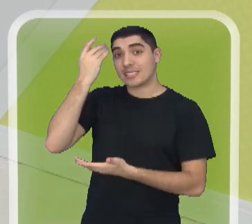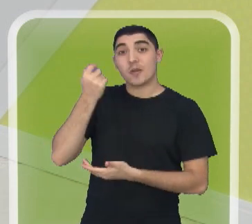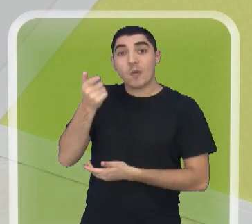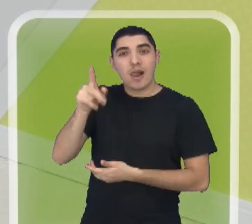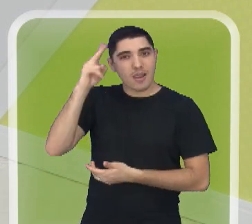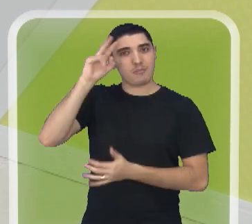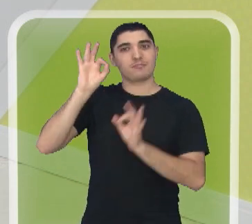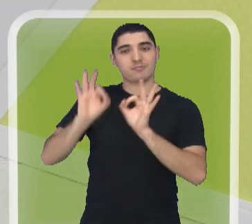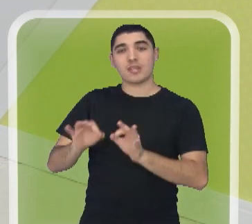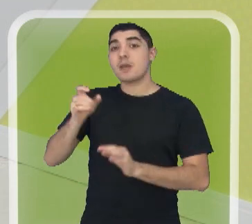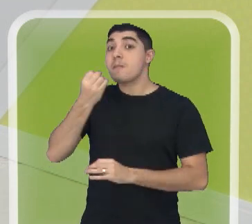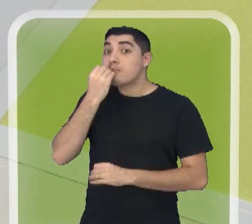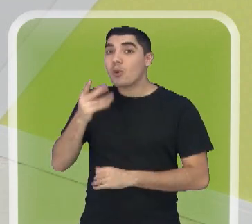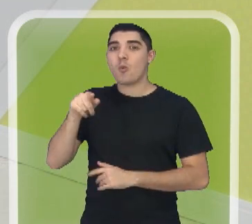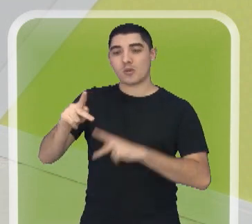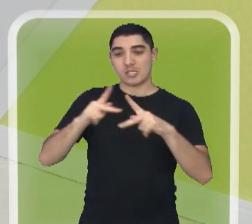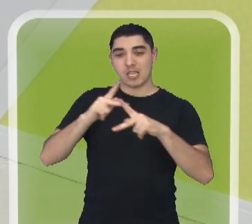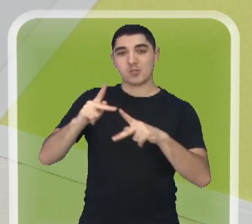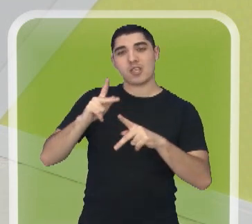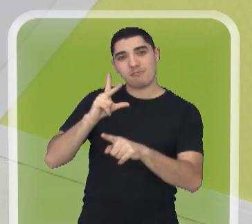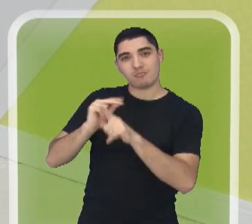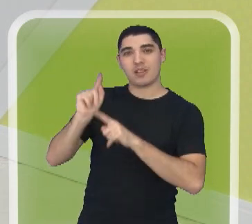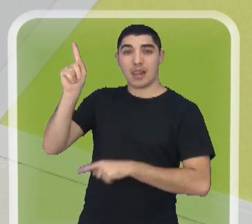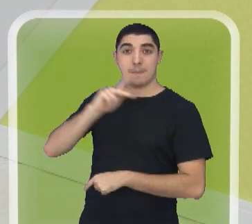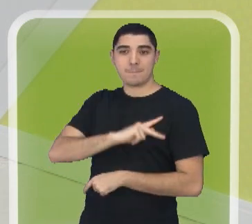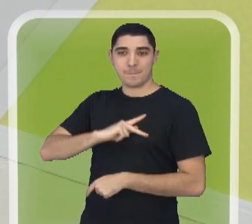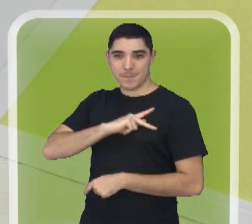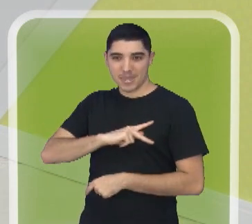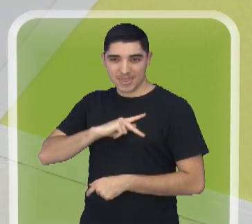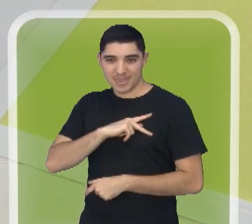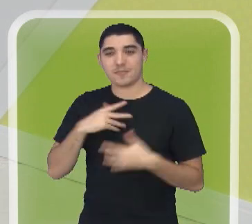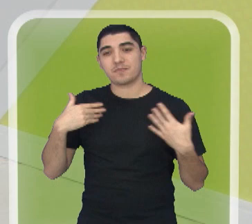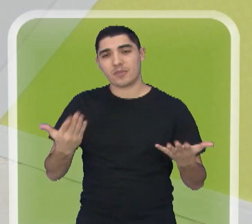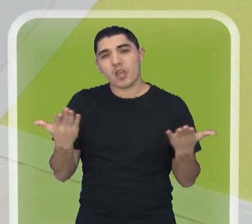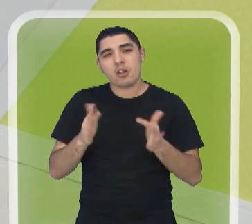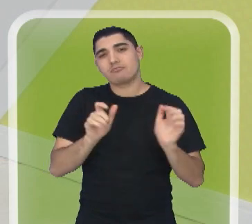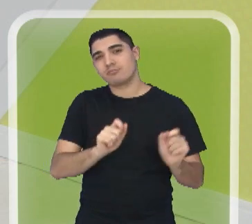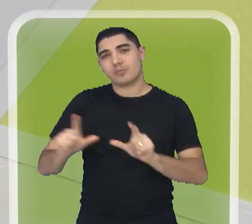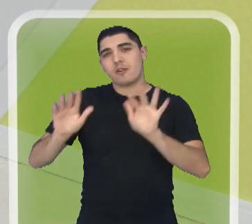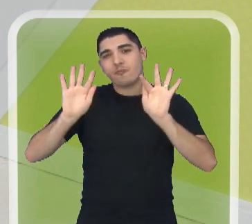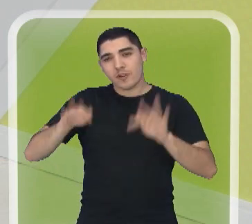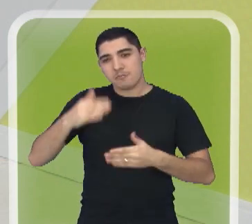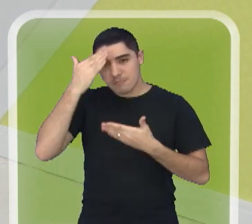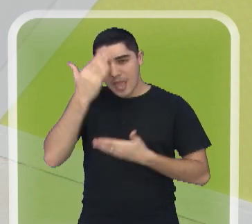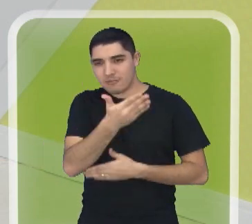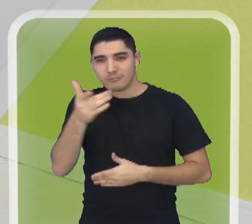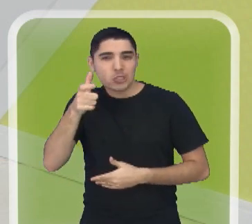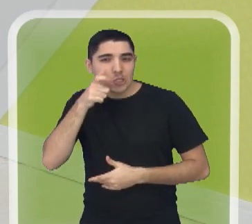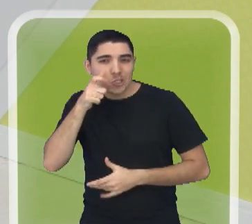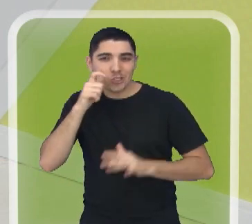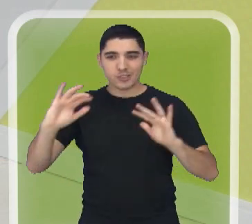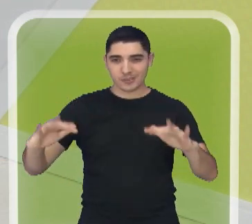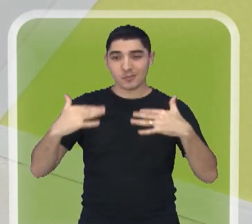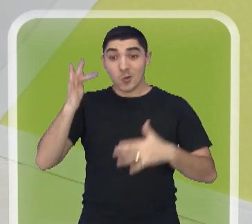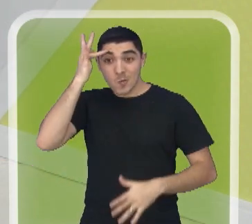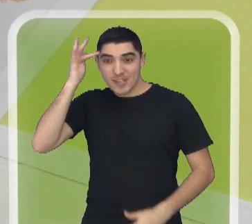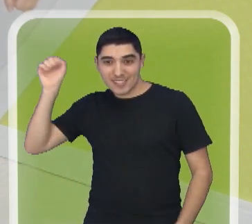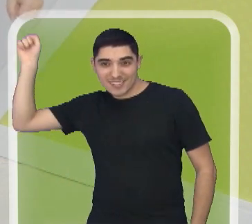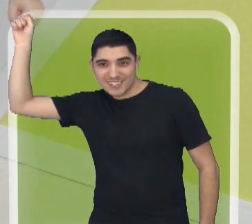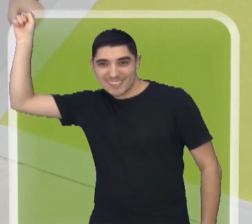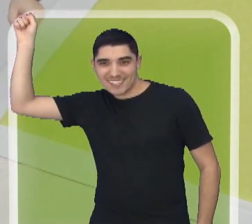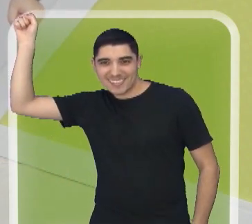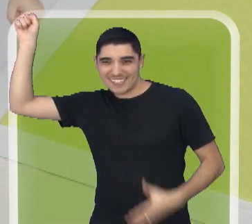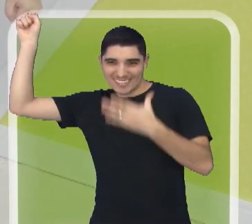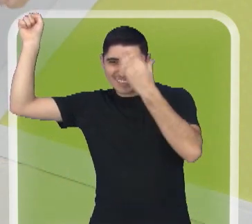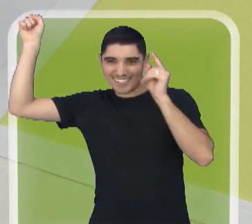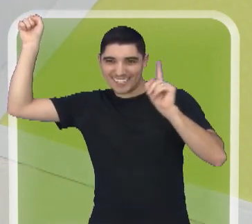aí. Boa vitória das meninas lá em Pindamonhangaba. Nós vamos chegando ao final do programa de hoje, agradecendo a sua audiência, a sua paciência. Luizão, esqueci